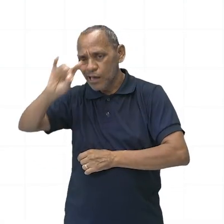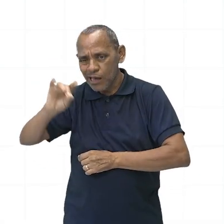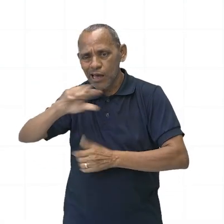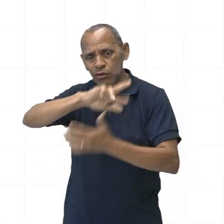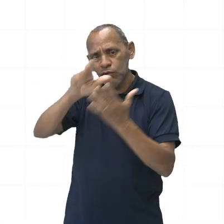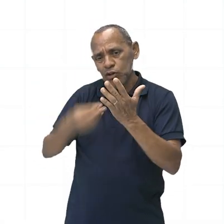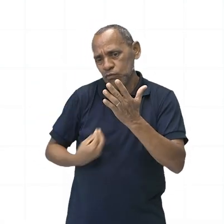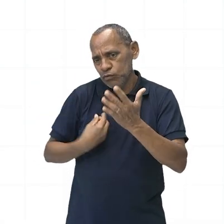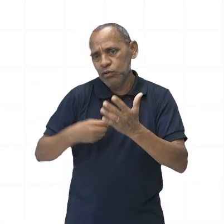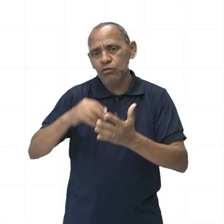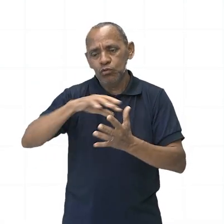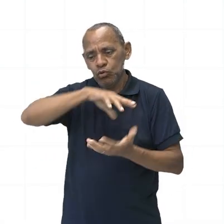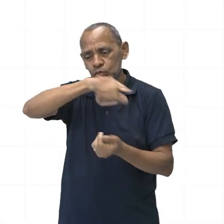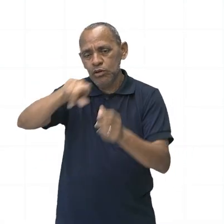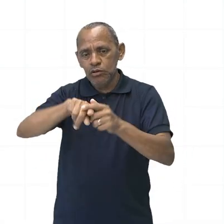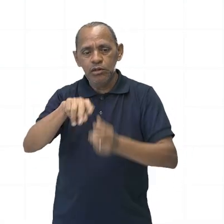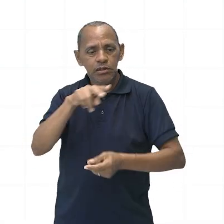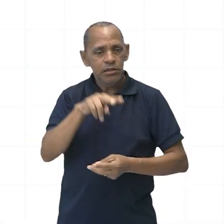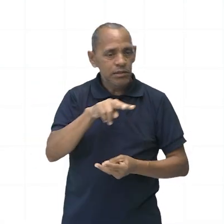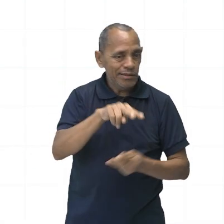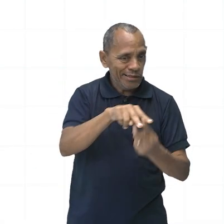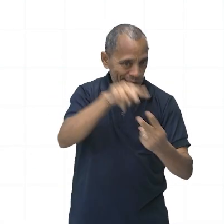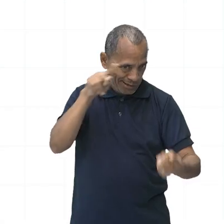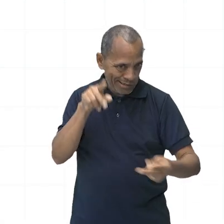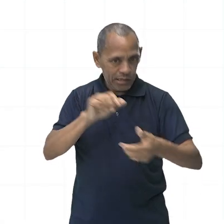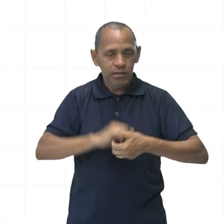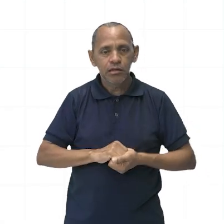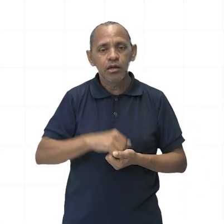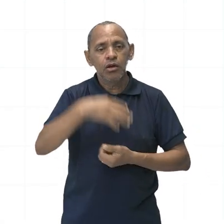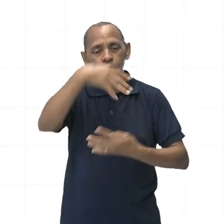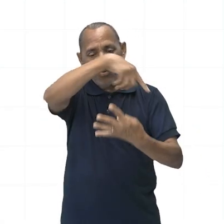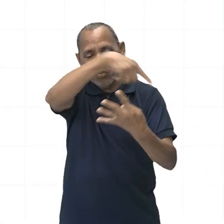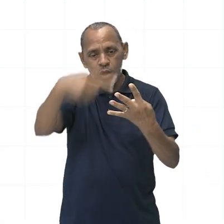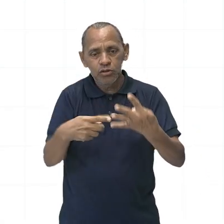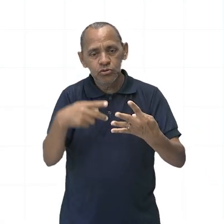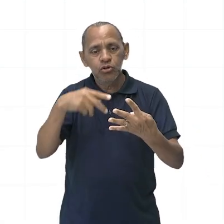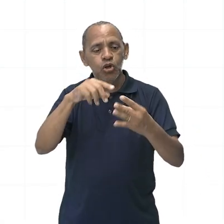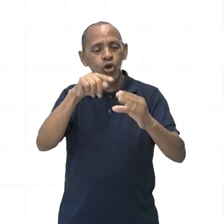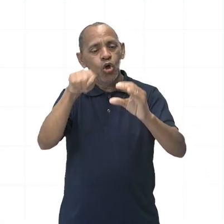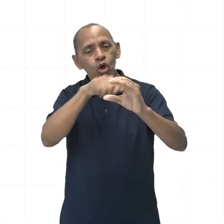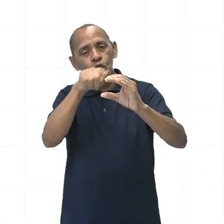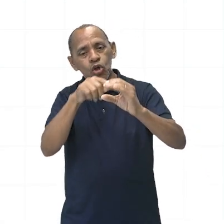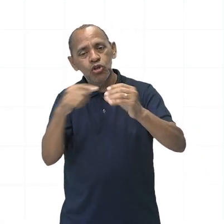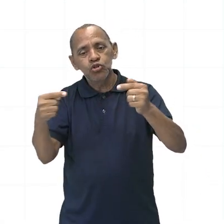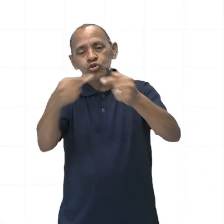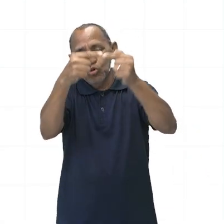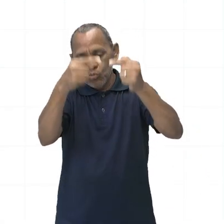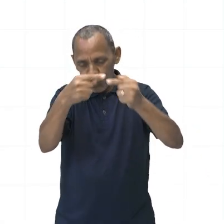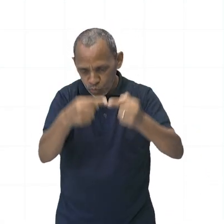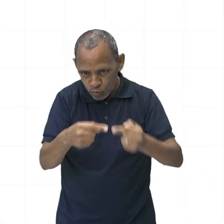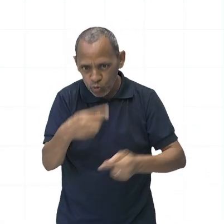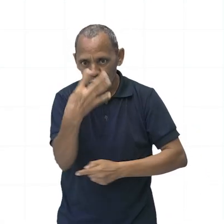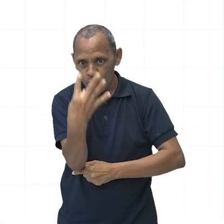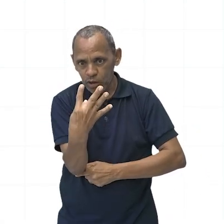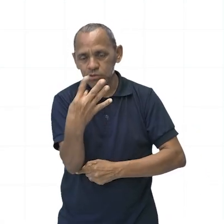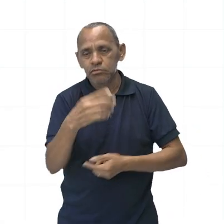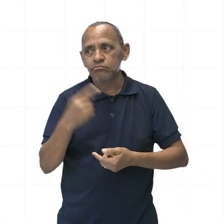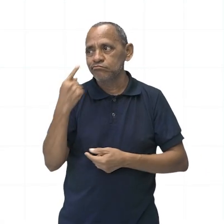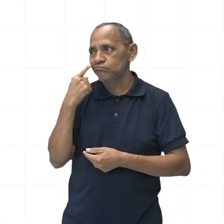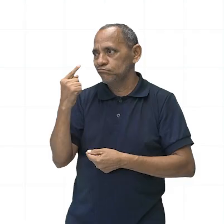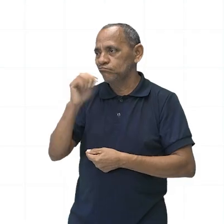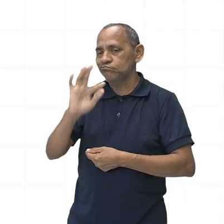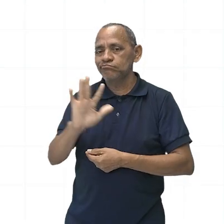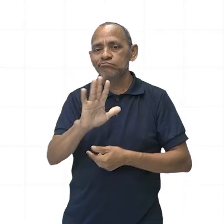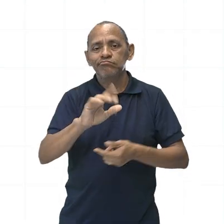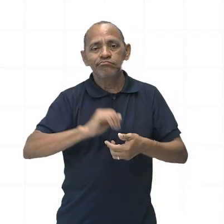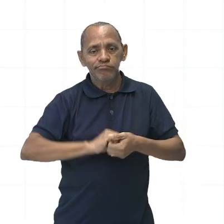O DNA é formado por 4 nucleotídeos que se combinam das mais diferentes maneiras. Observem a imagem. Então,